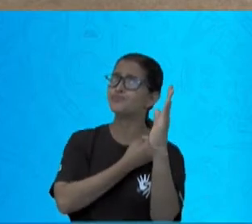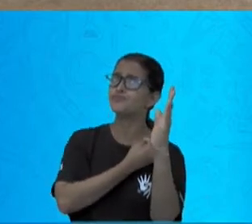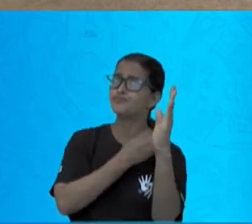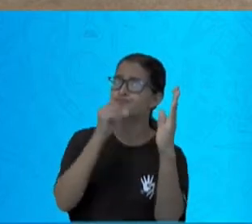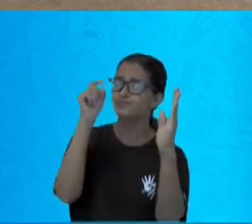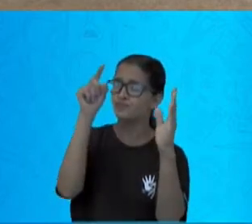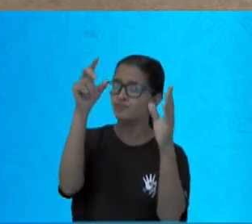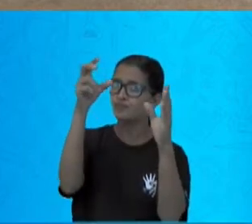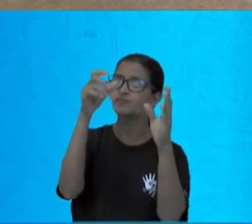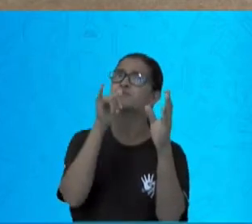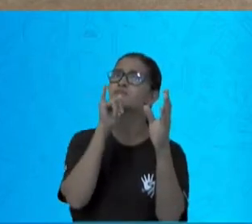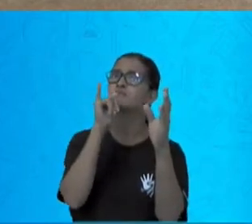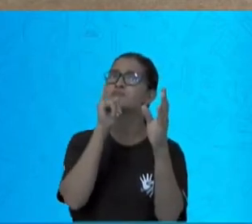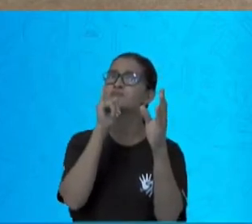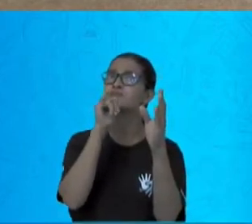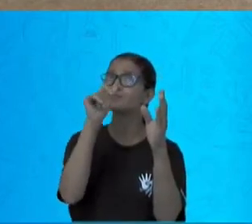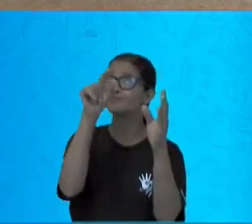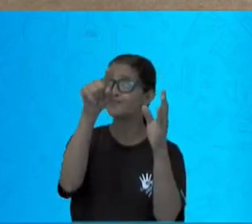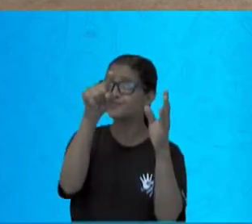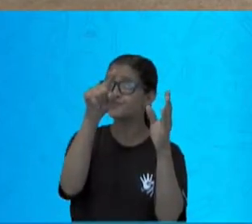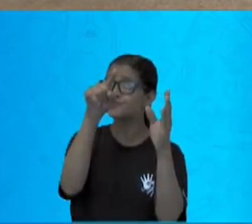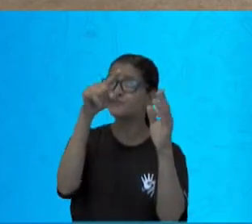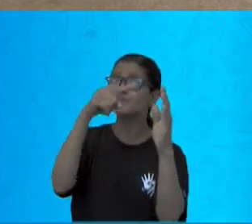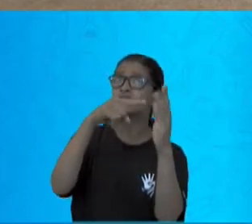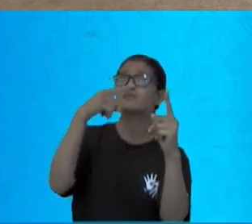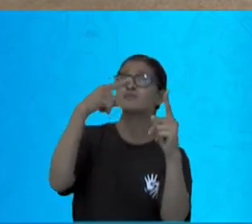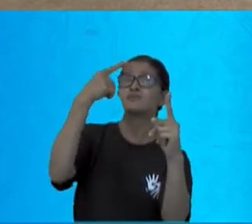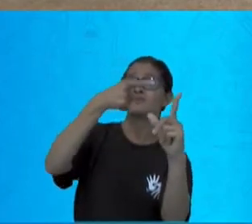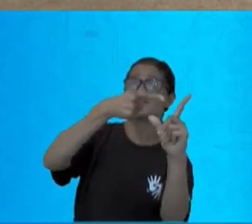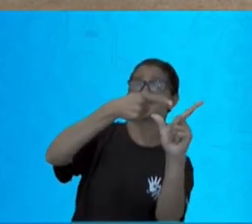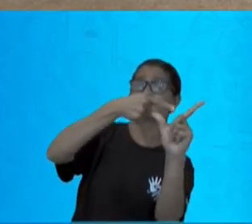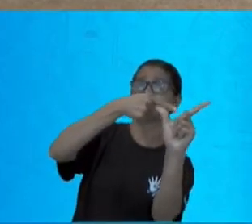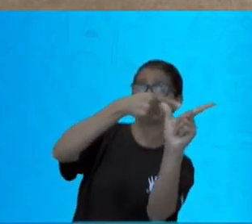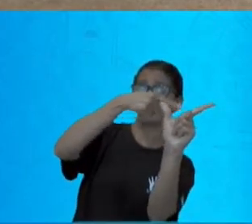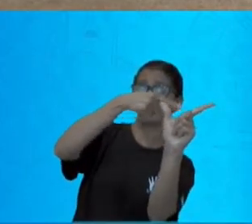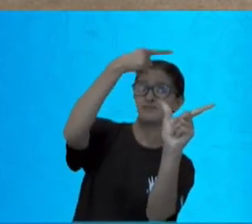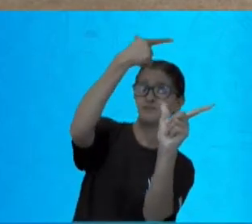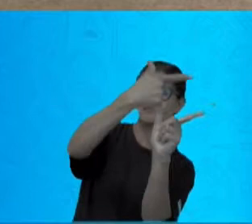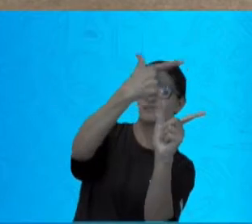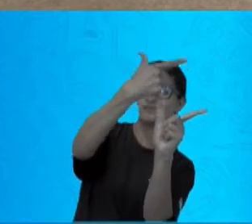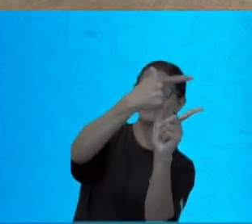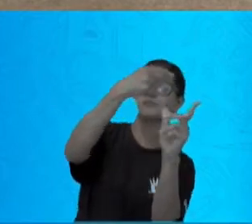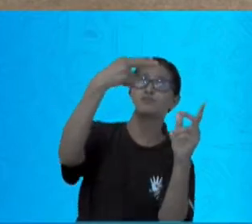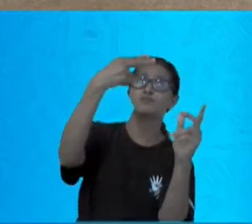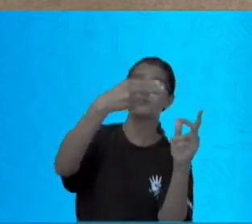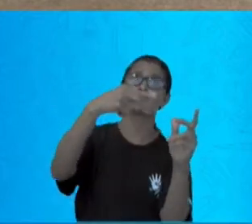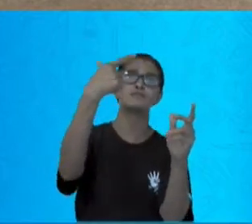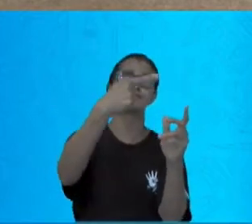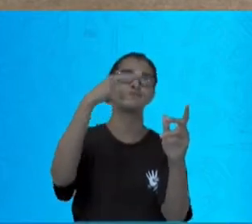quadrado é igual a 2 vezes 2, que é igual a 4.